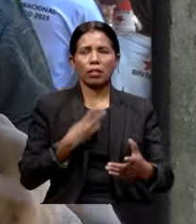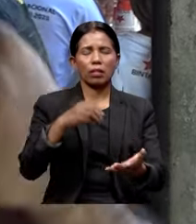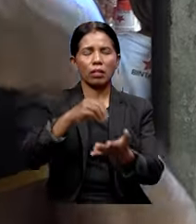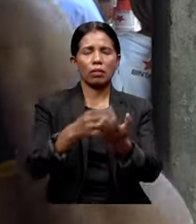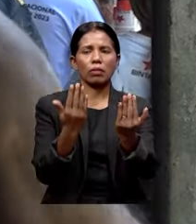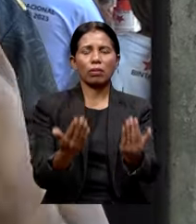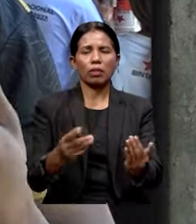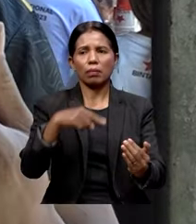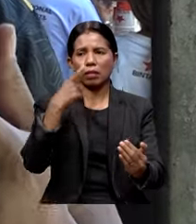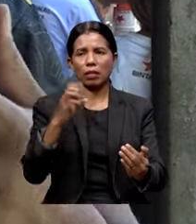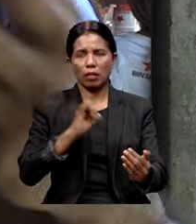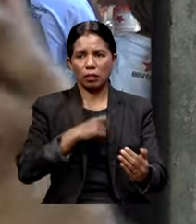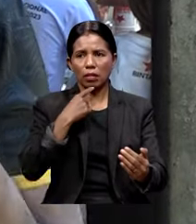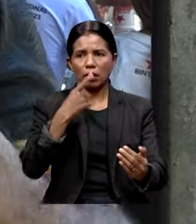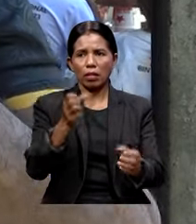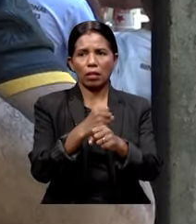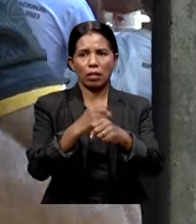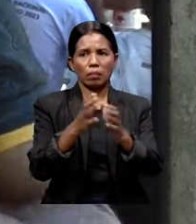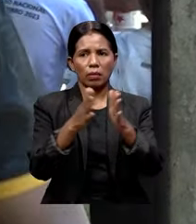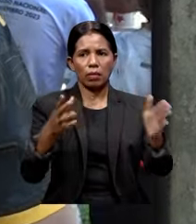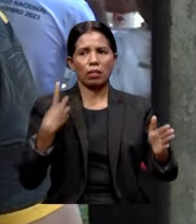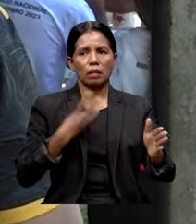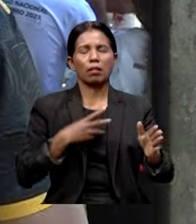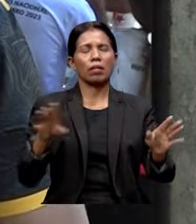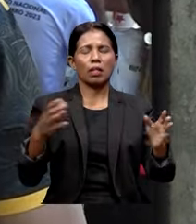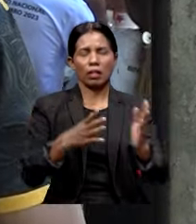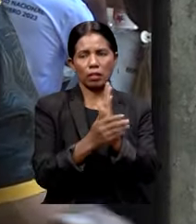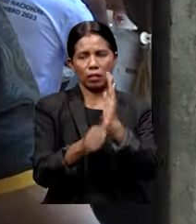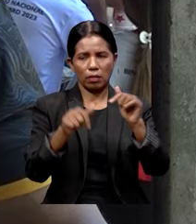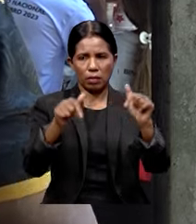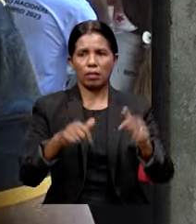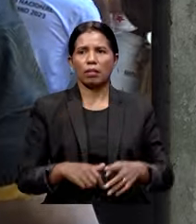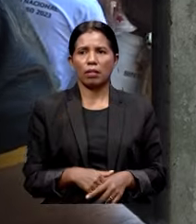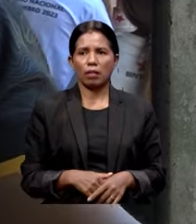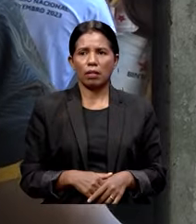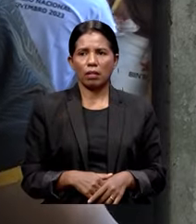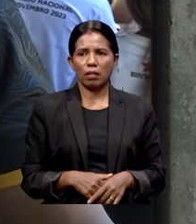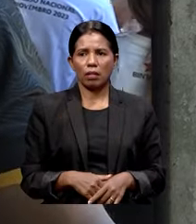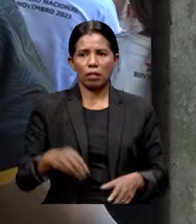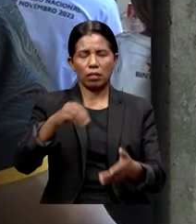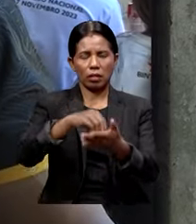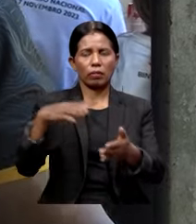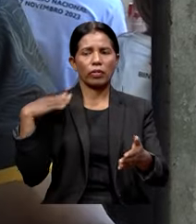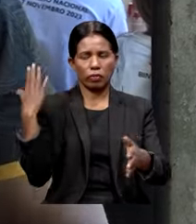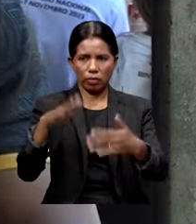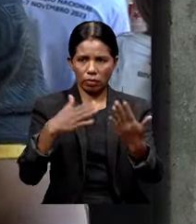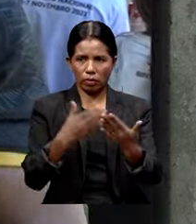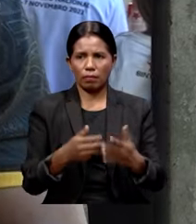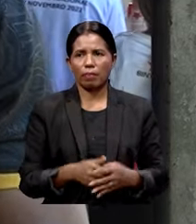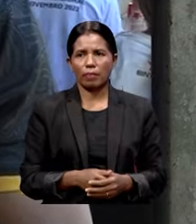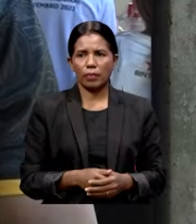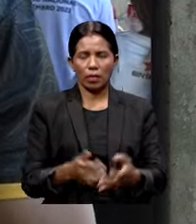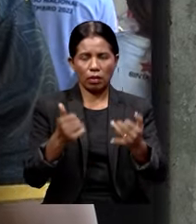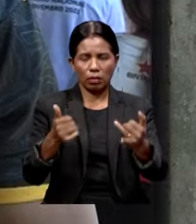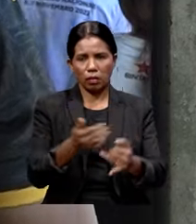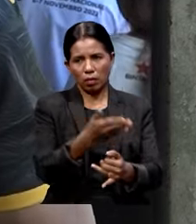se Kau atau orang kau atau halu buat bodoh halu beri, anda kapasiti lagi macam mana? Nah, investasi buat apa ni? Orang depend